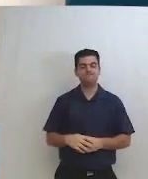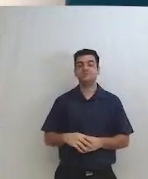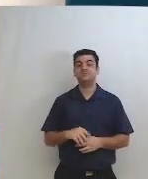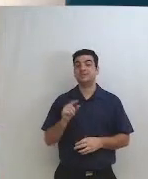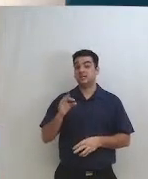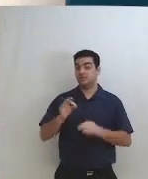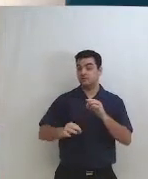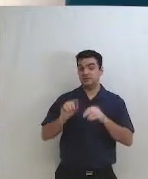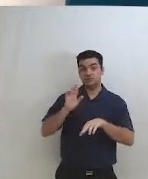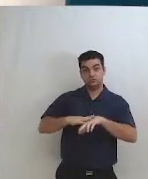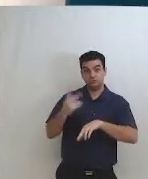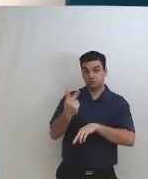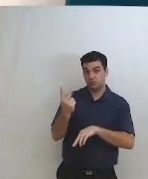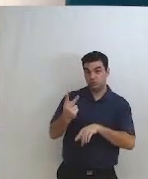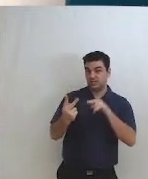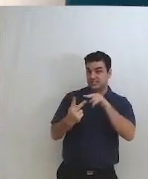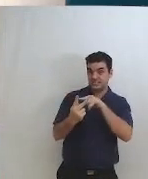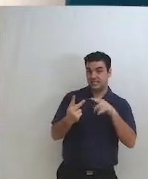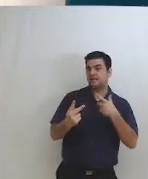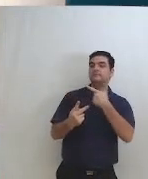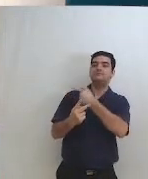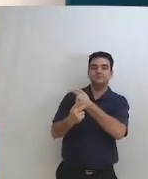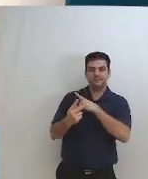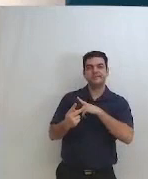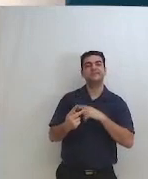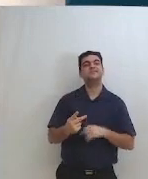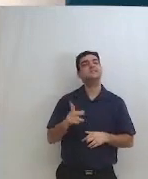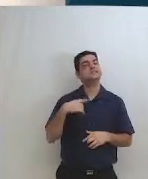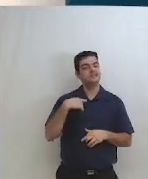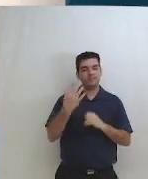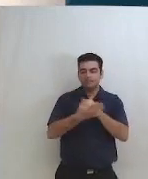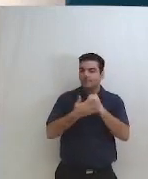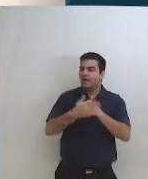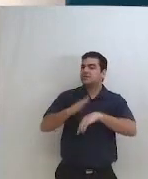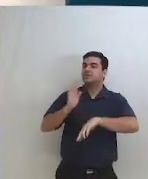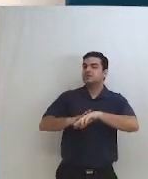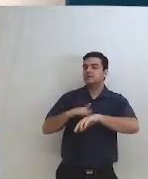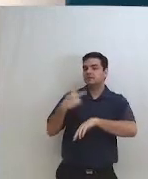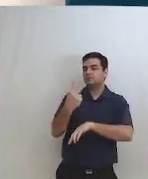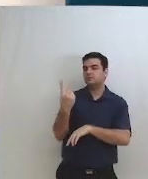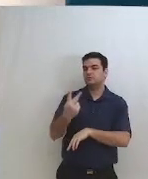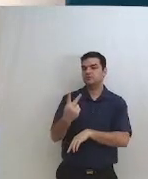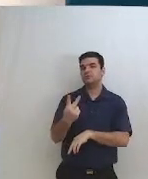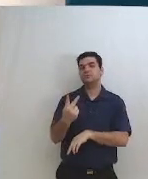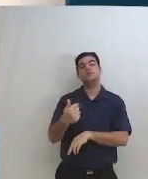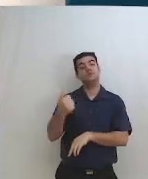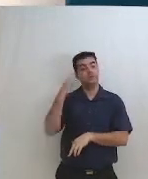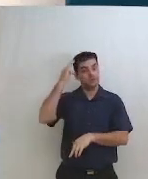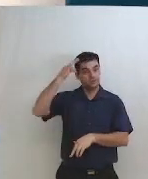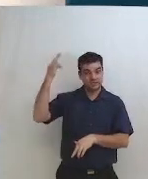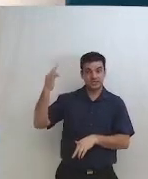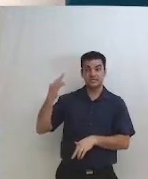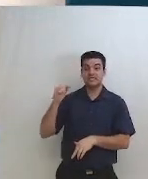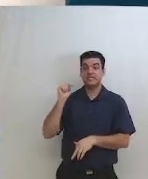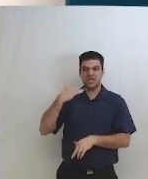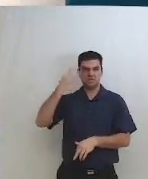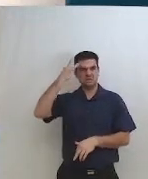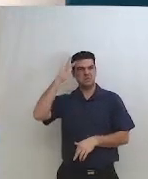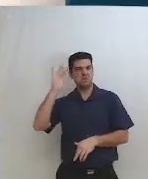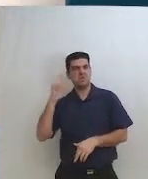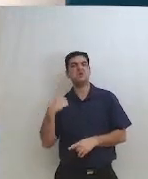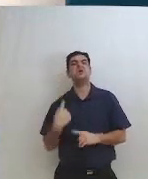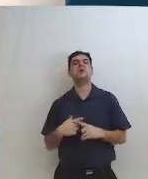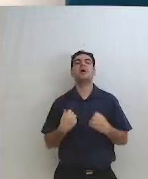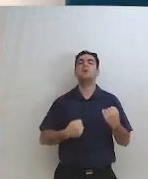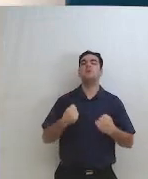amolda ao tipo penal e há indícios suficientes de autoria, de modo que acolher a tese defensiva de que o paciente não sabia o propósito do correu